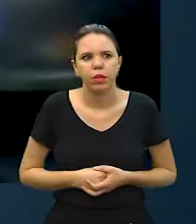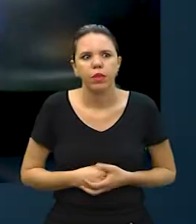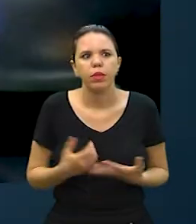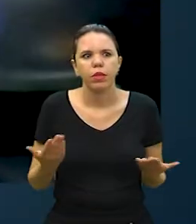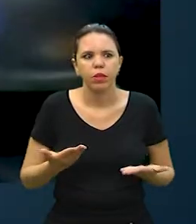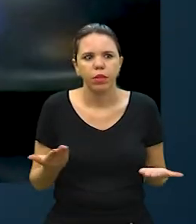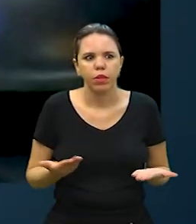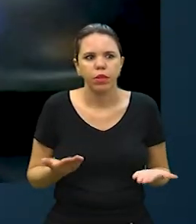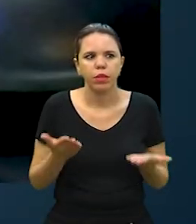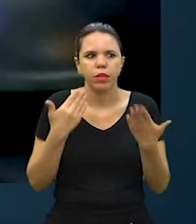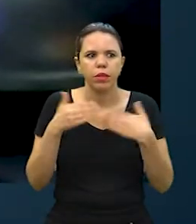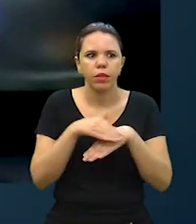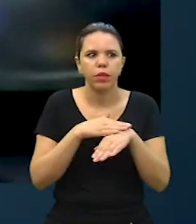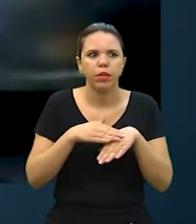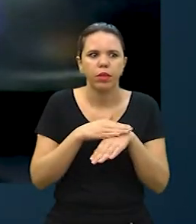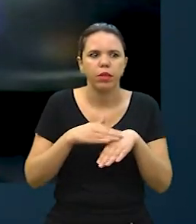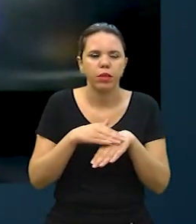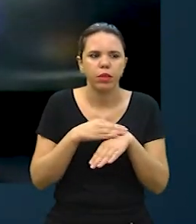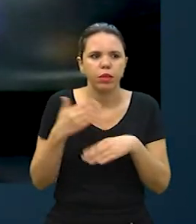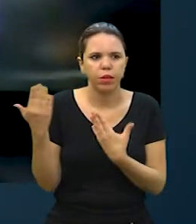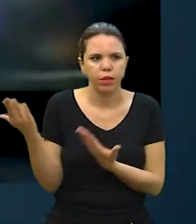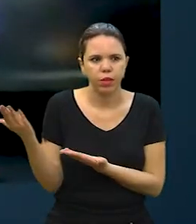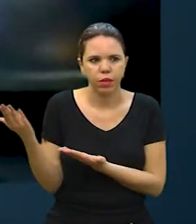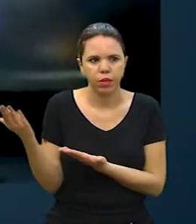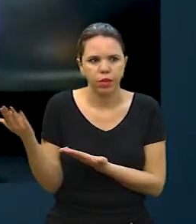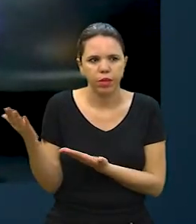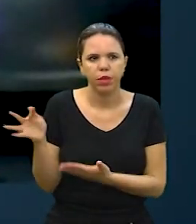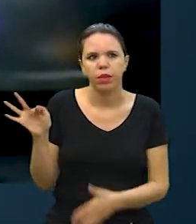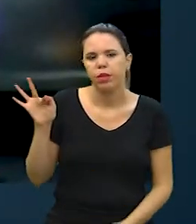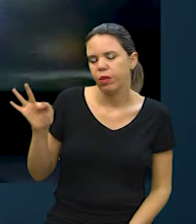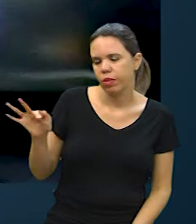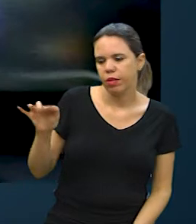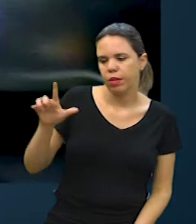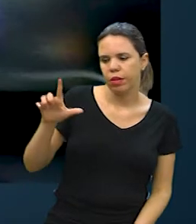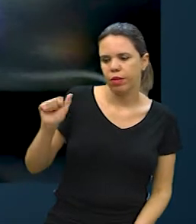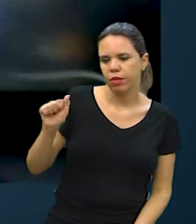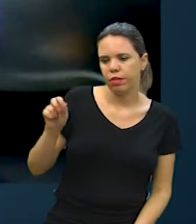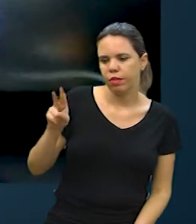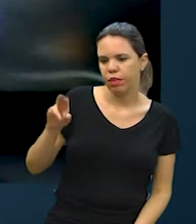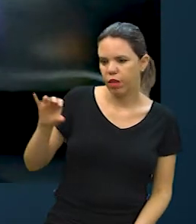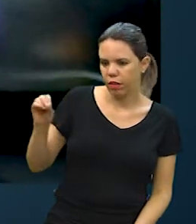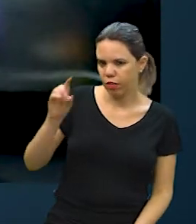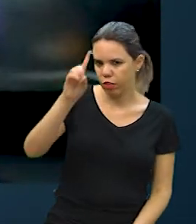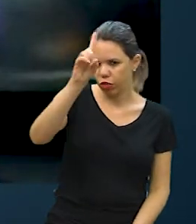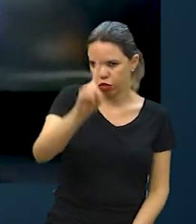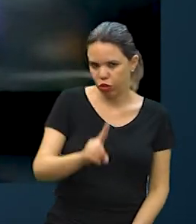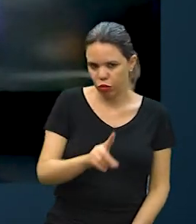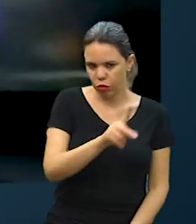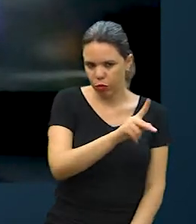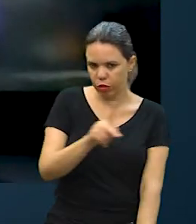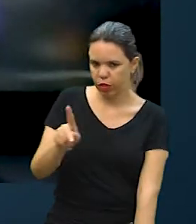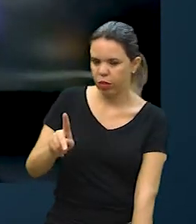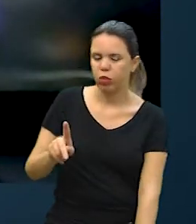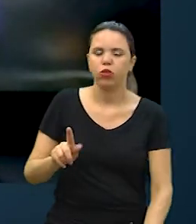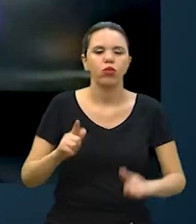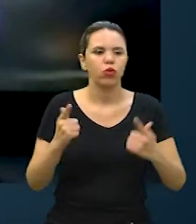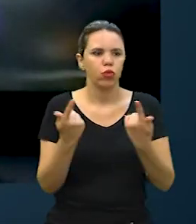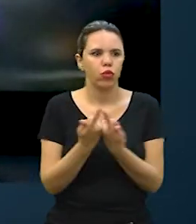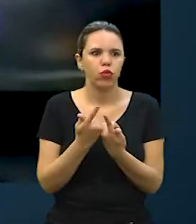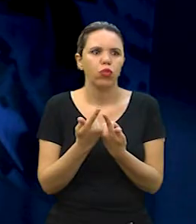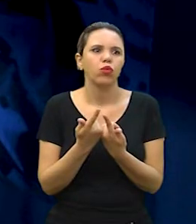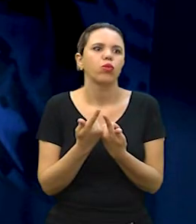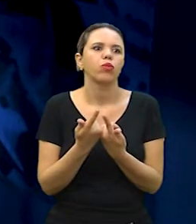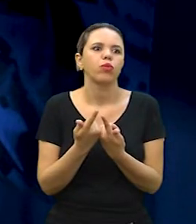sustentabilidade. Então agora a gente vai conversar com o Flávio Conrad, que é diretor-presidente do Grupo